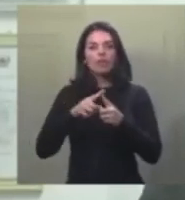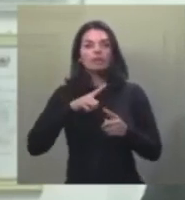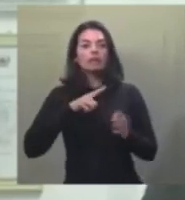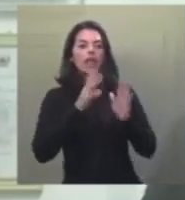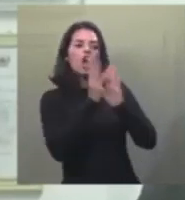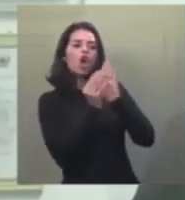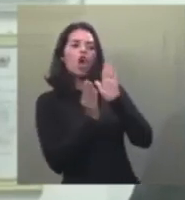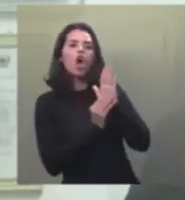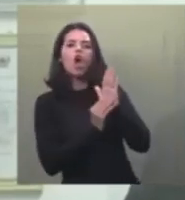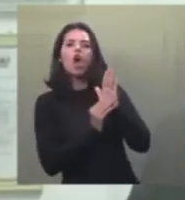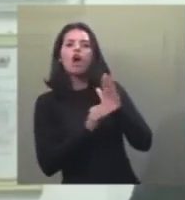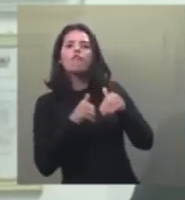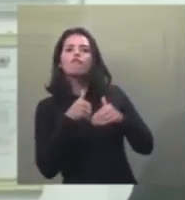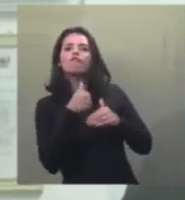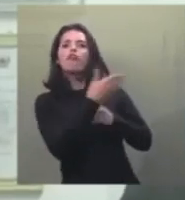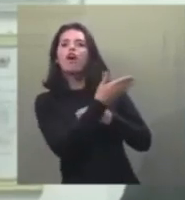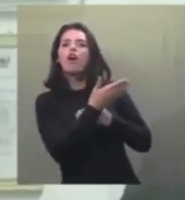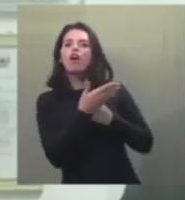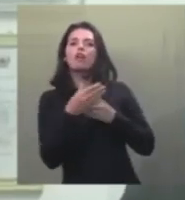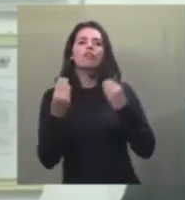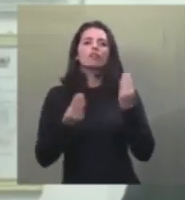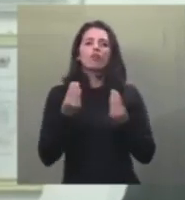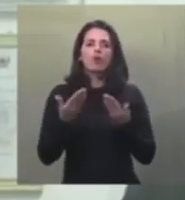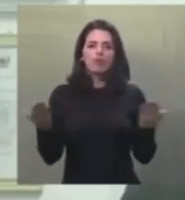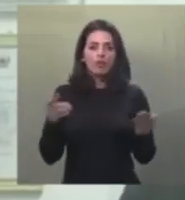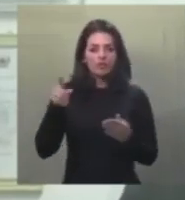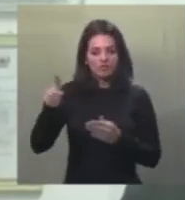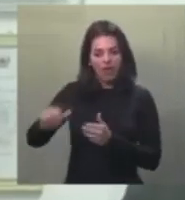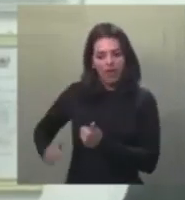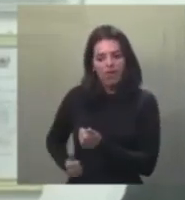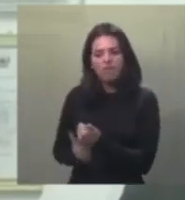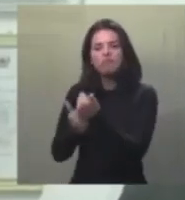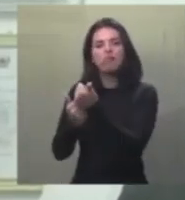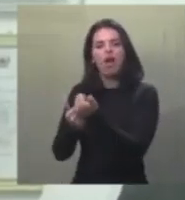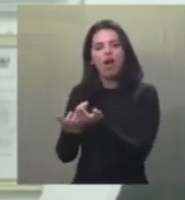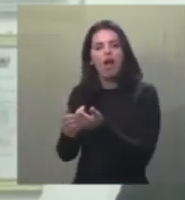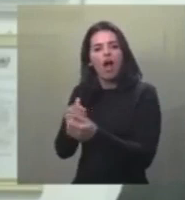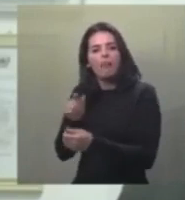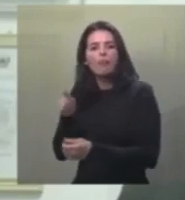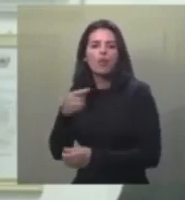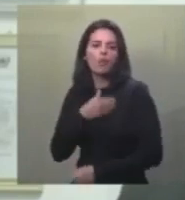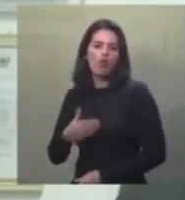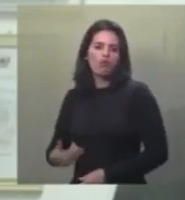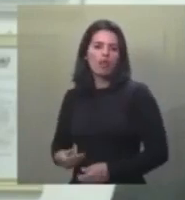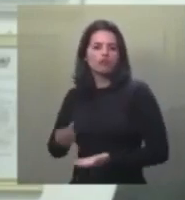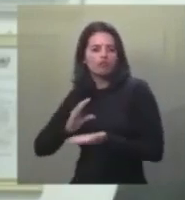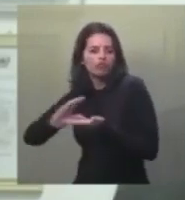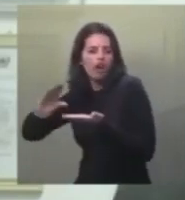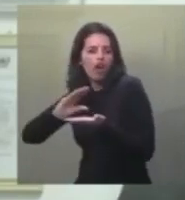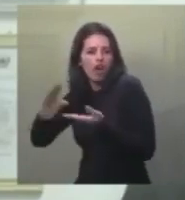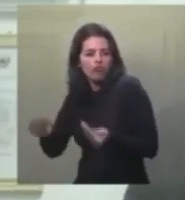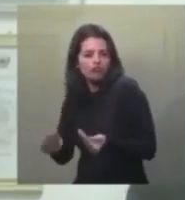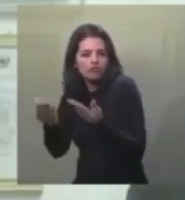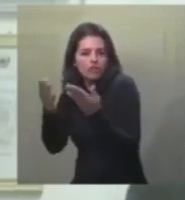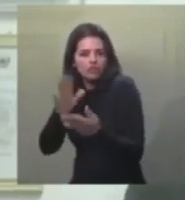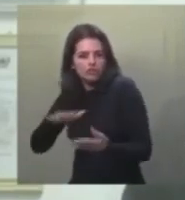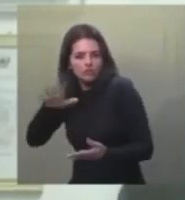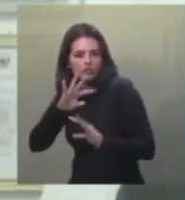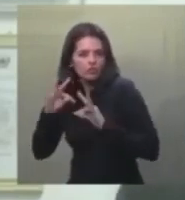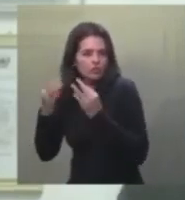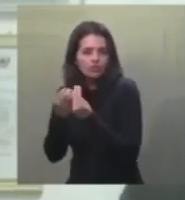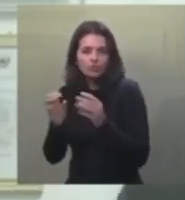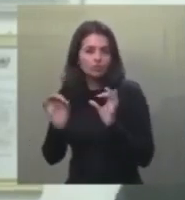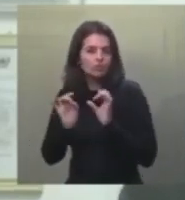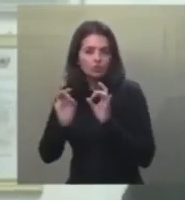é para a base do governo em campanha eleitoral, isso, vou te contar, isso é inadmissível. Então nós tínhamos que cortar esse